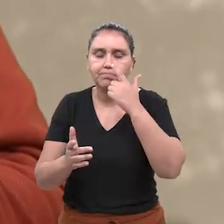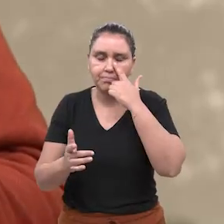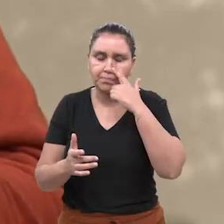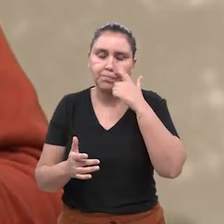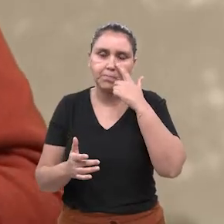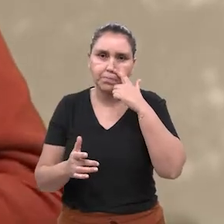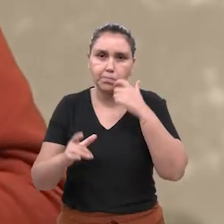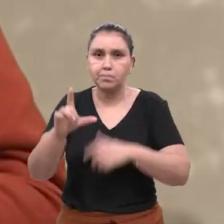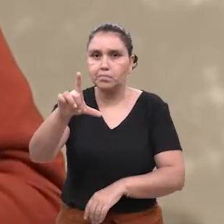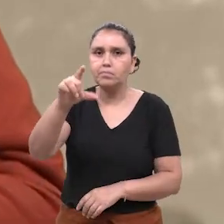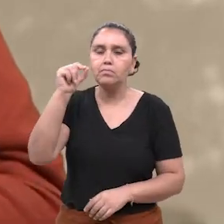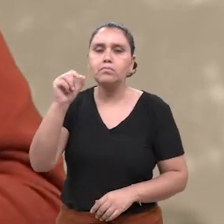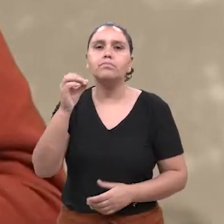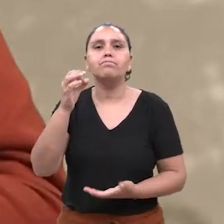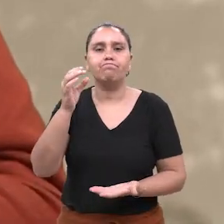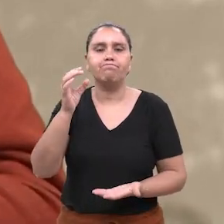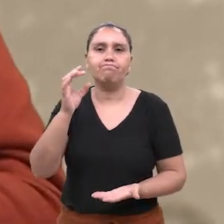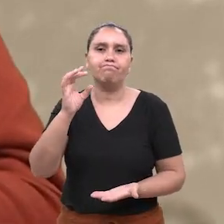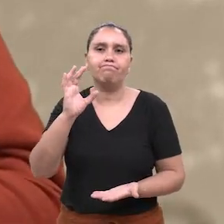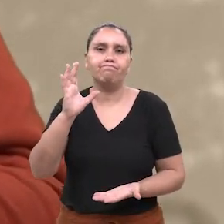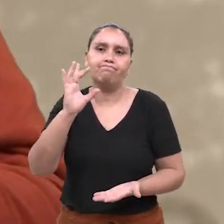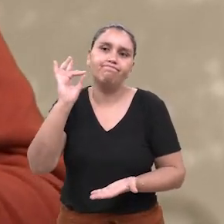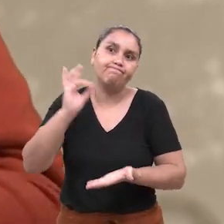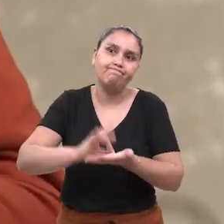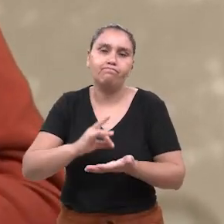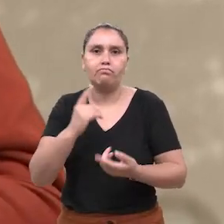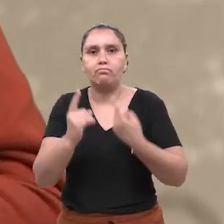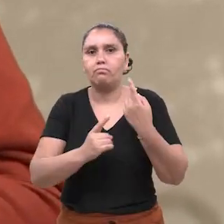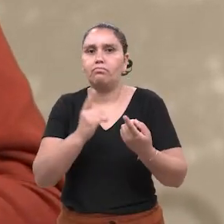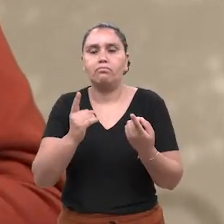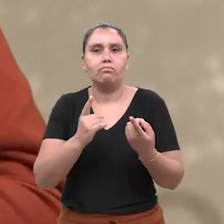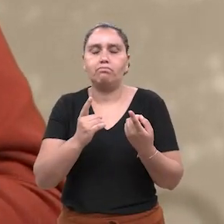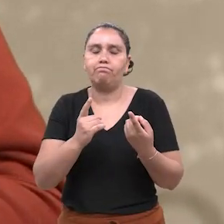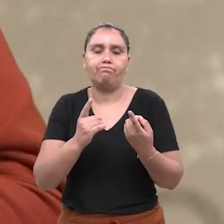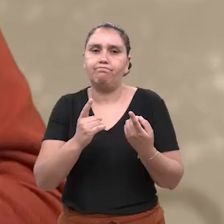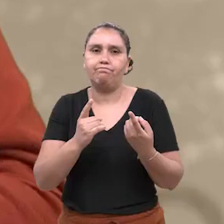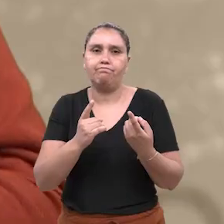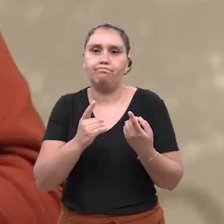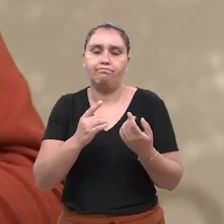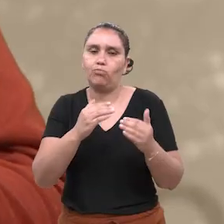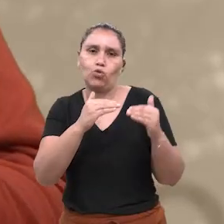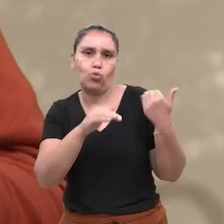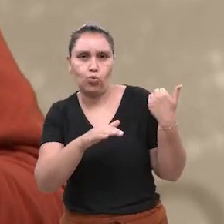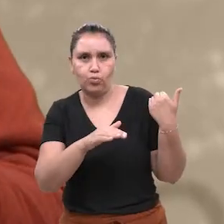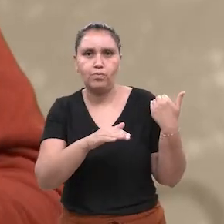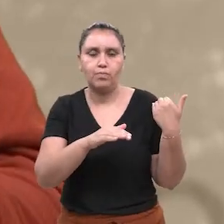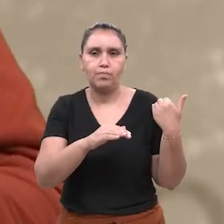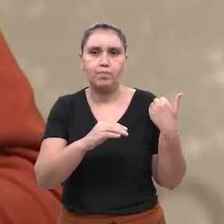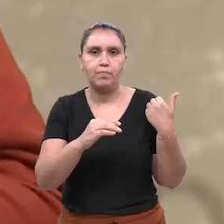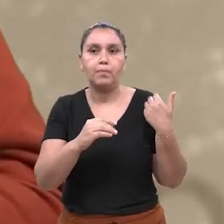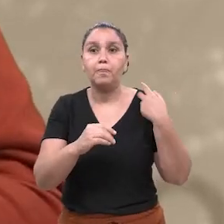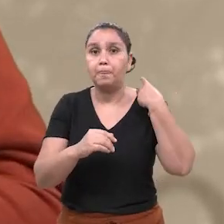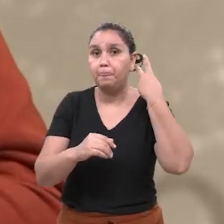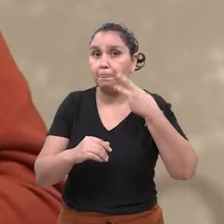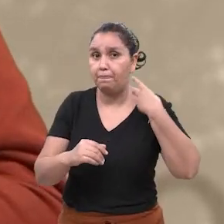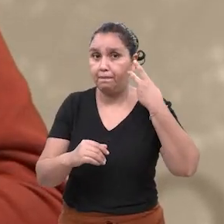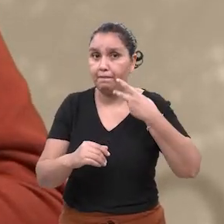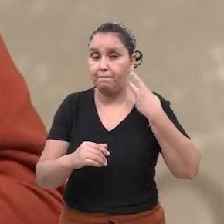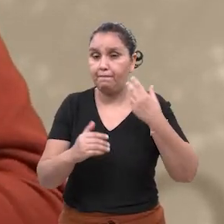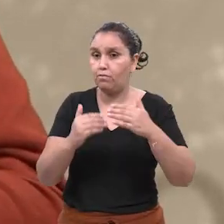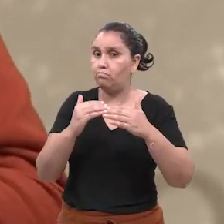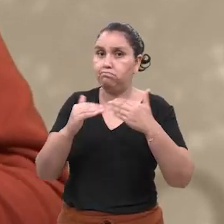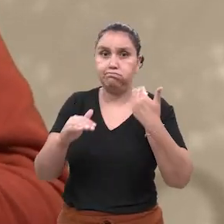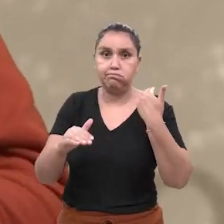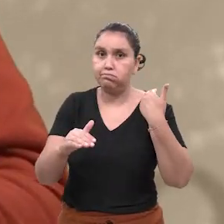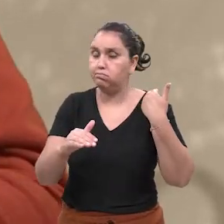tomamos uma decisão, né, da qual com certeza não agradou a maioria. Tinha muitos vereadores, inclusive dentro da casa,